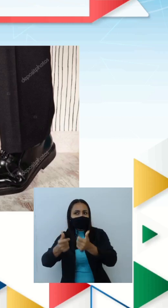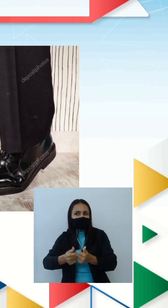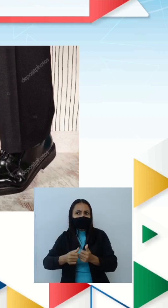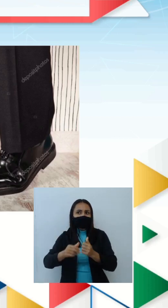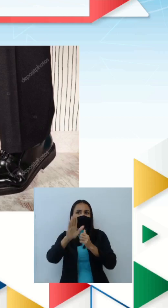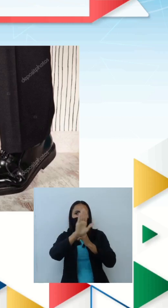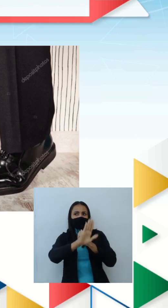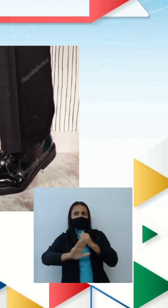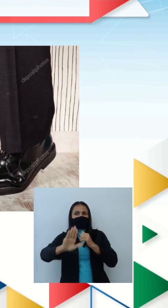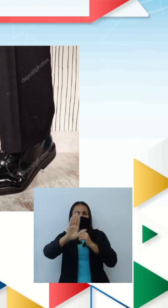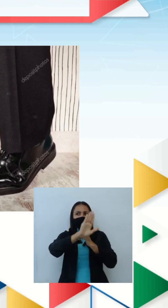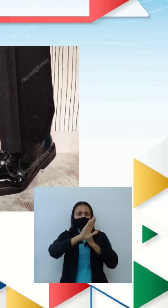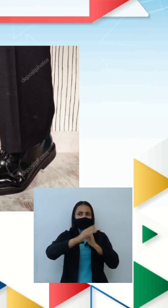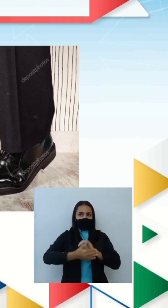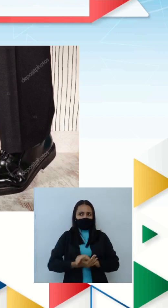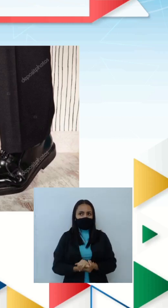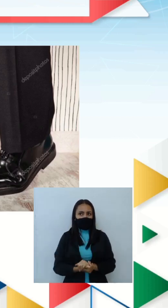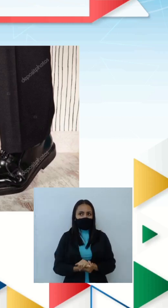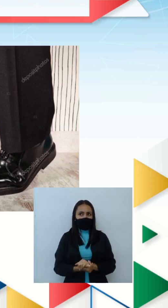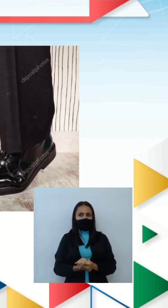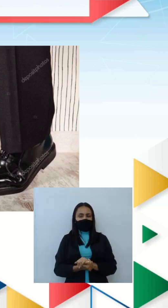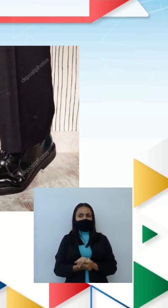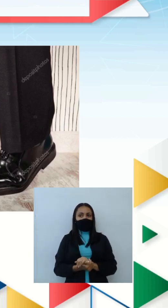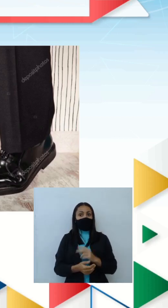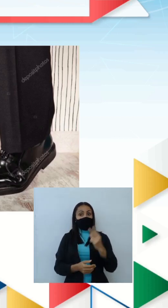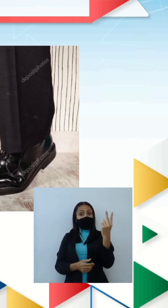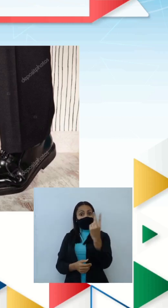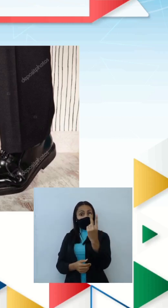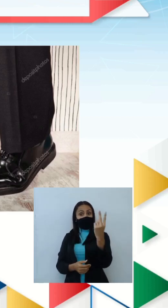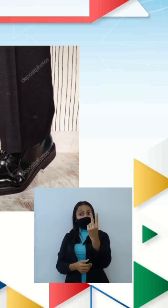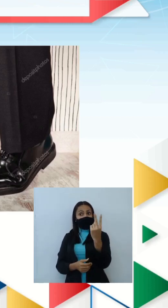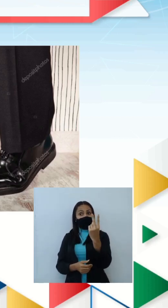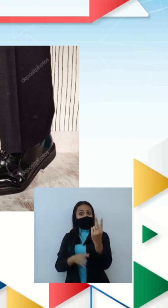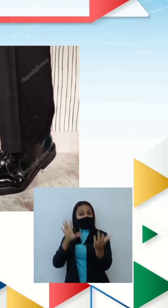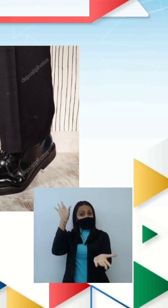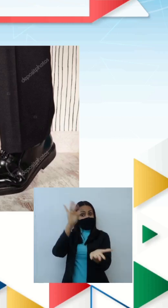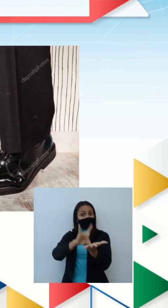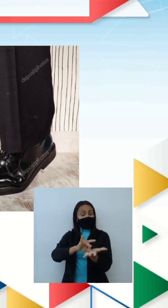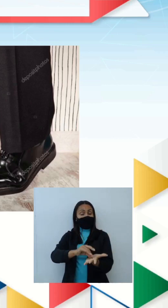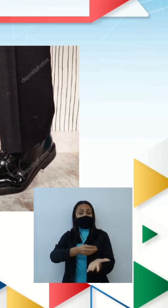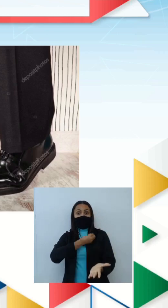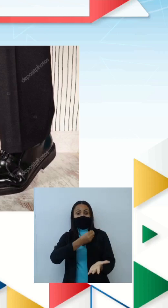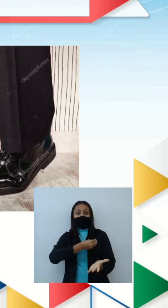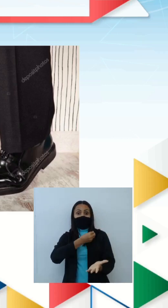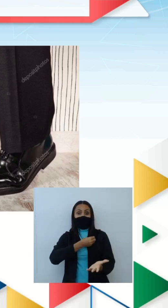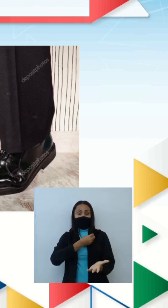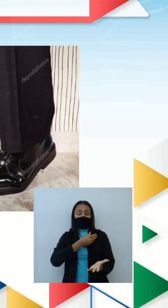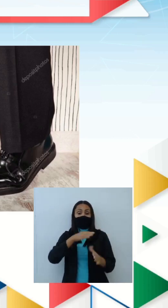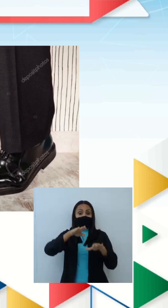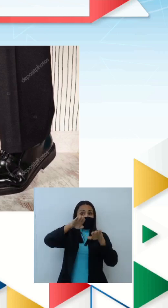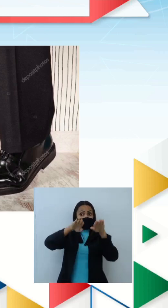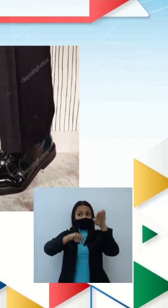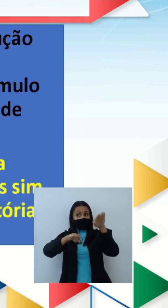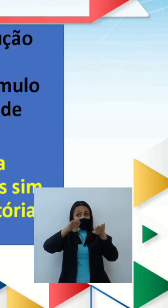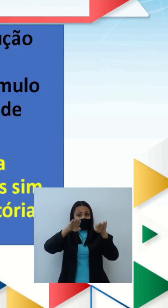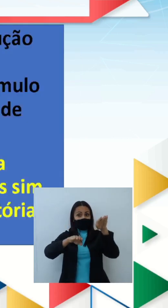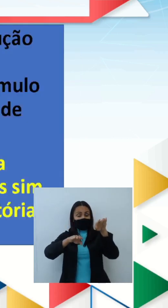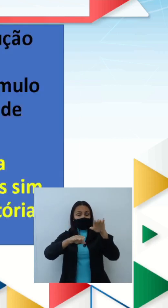manchinha verde ali. Ou seja, duas realidades mostrando desigualdades sociais gritantes.